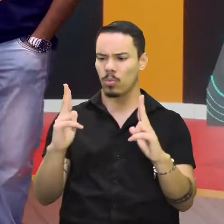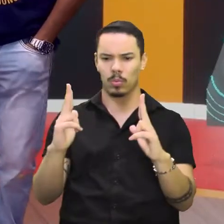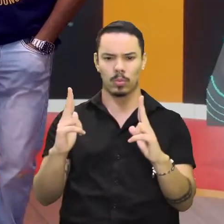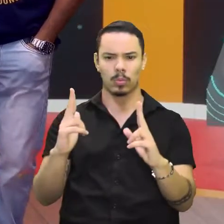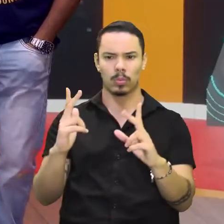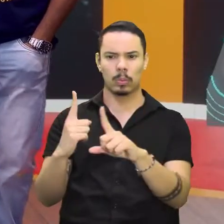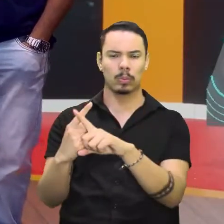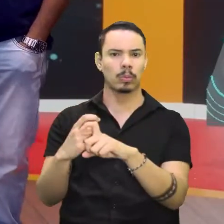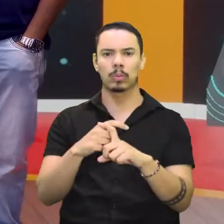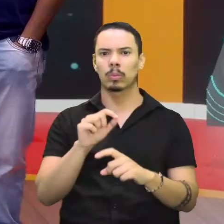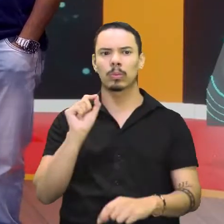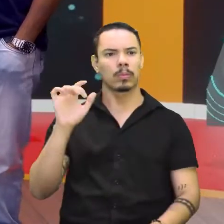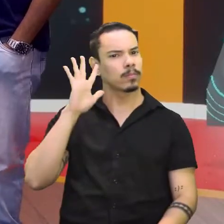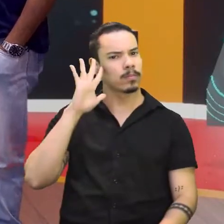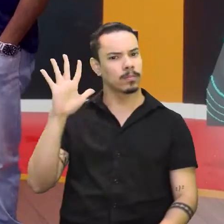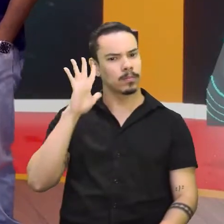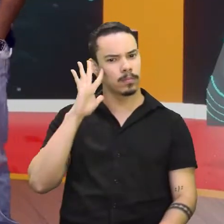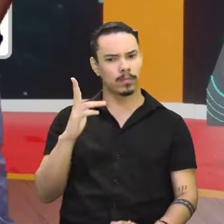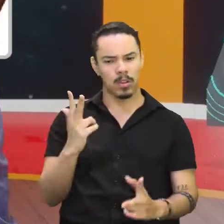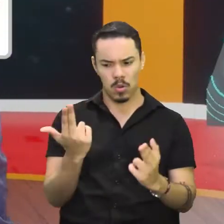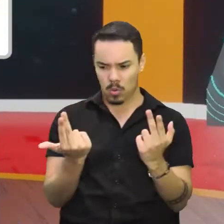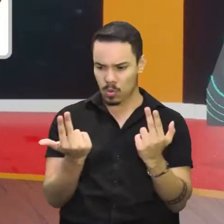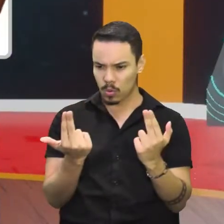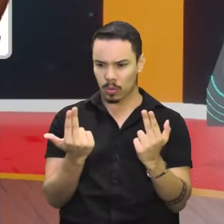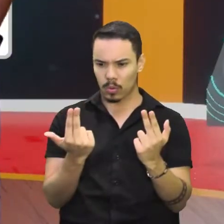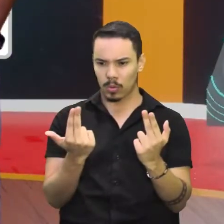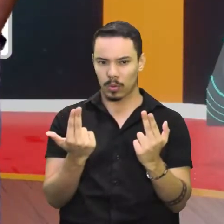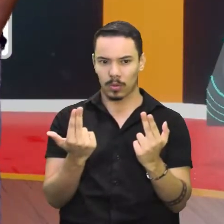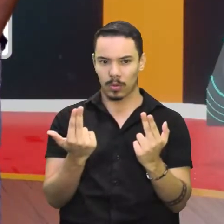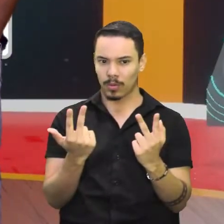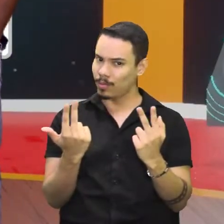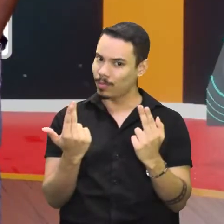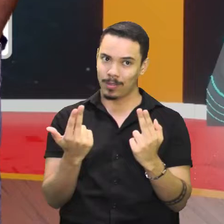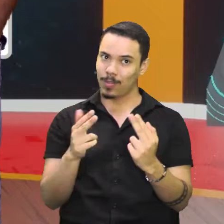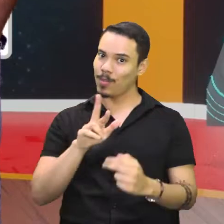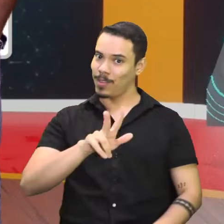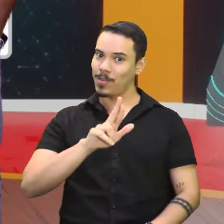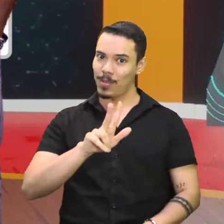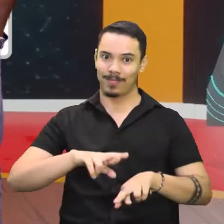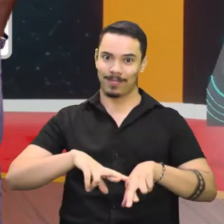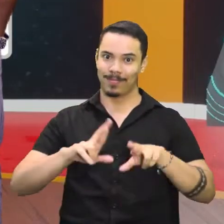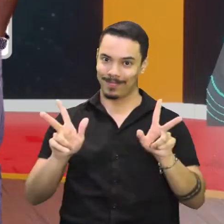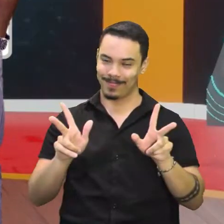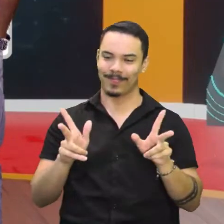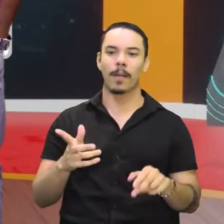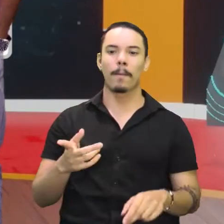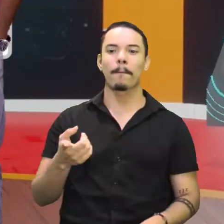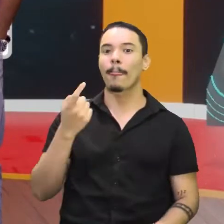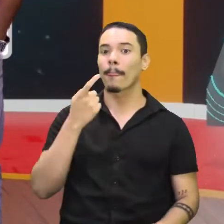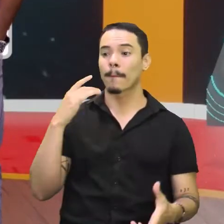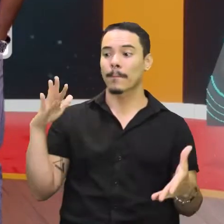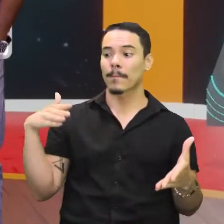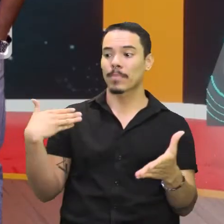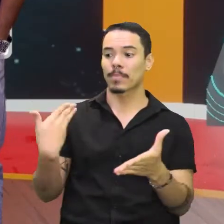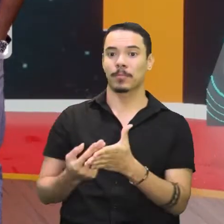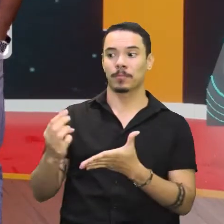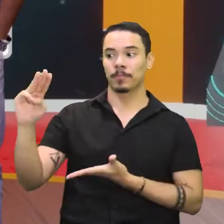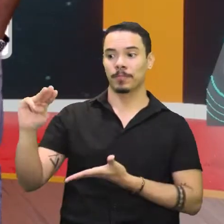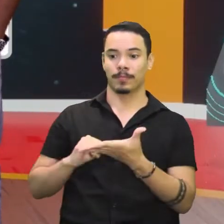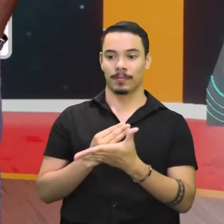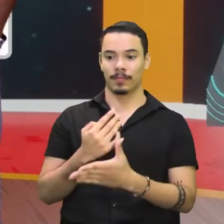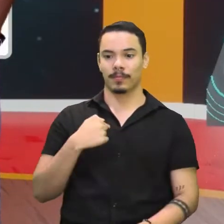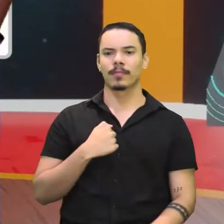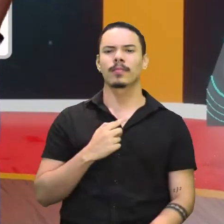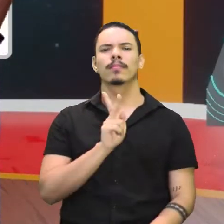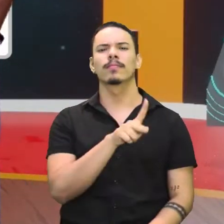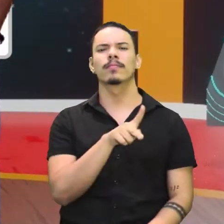Uai, igual, outro dia... Aí vai falar, igual é o que não é diferente, né? Isso, outro dia chegou uma mensagem assim, ó.